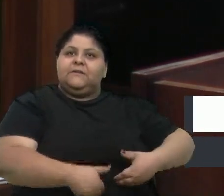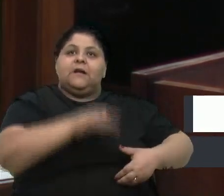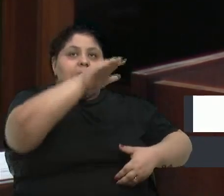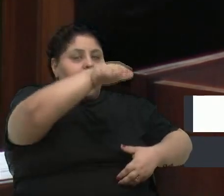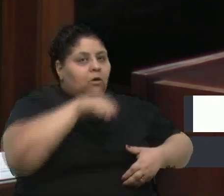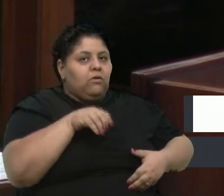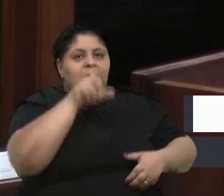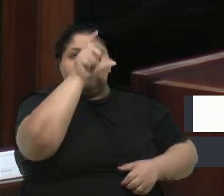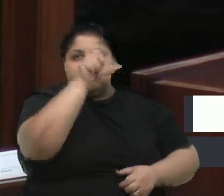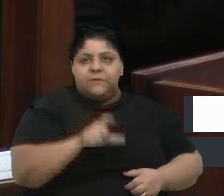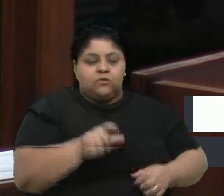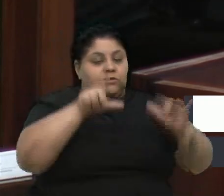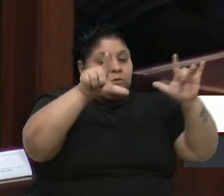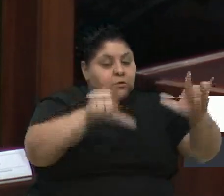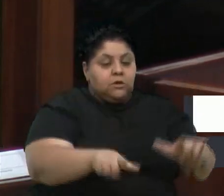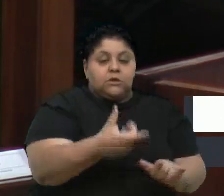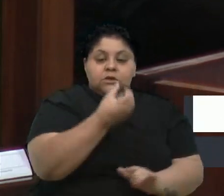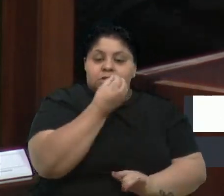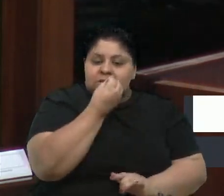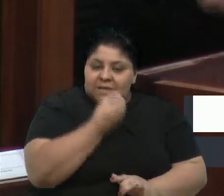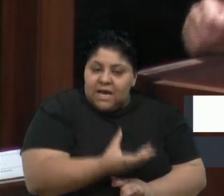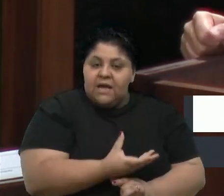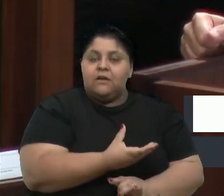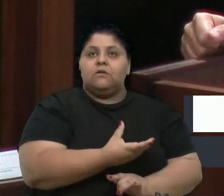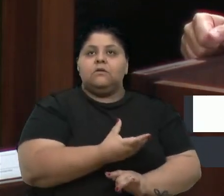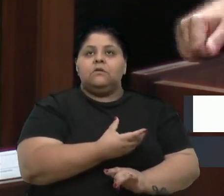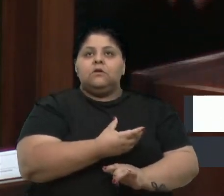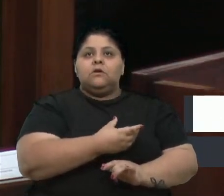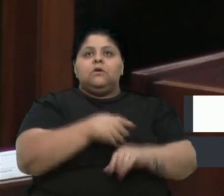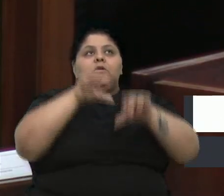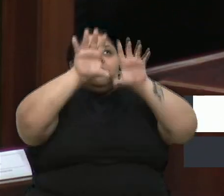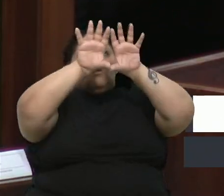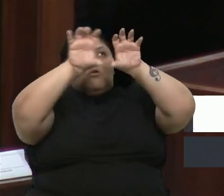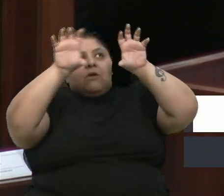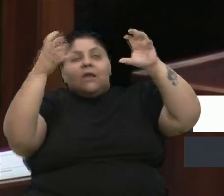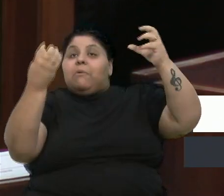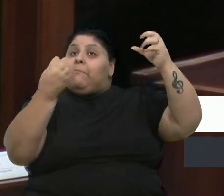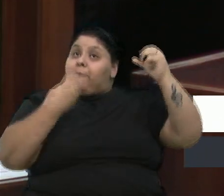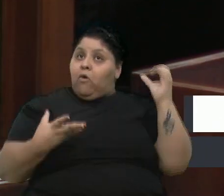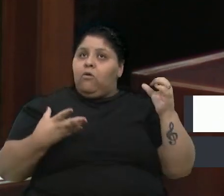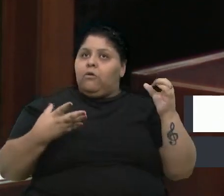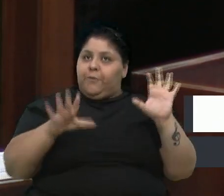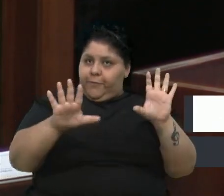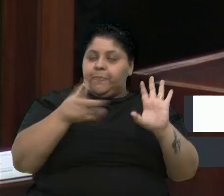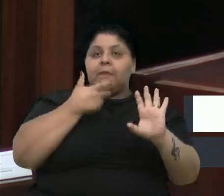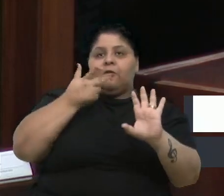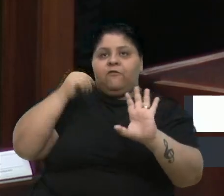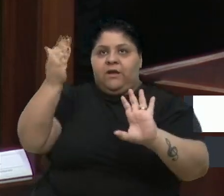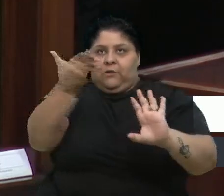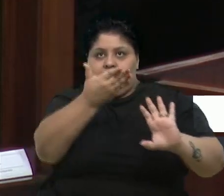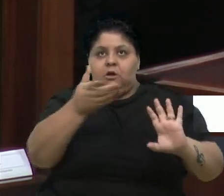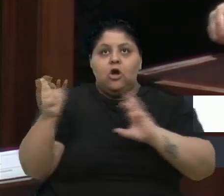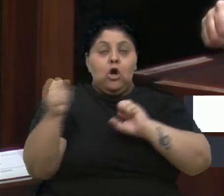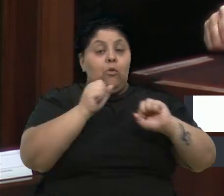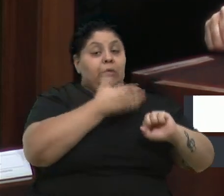adequado, amplo, digno, com um clima. Eu digo para vocês, o poder público, através da vigilância